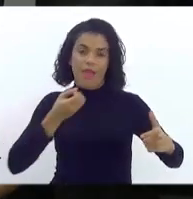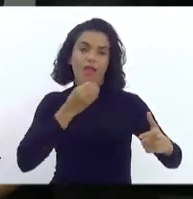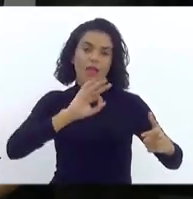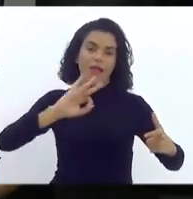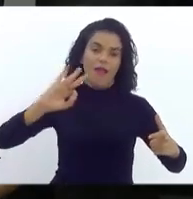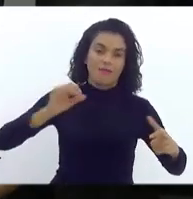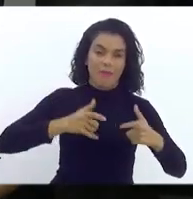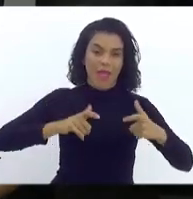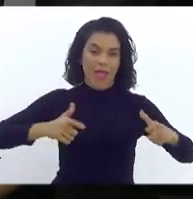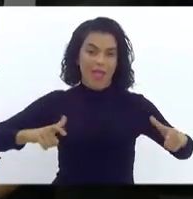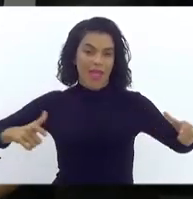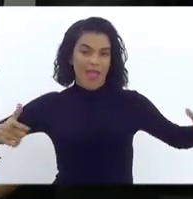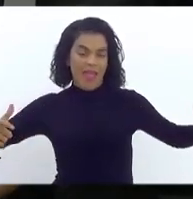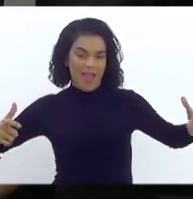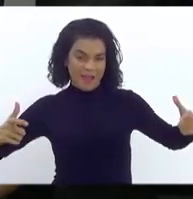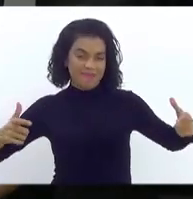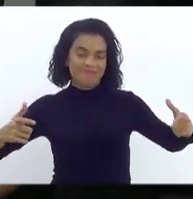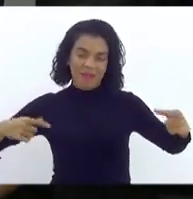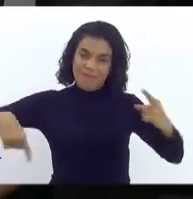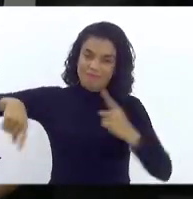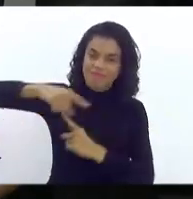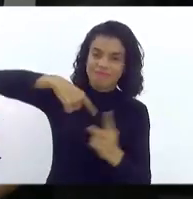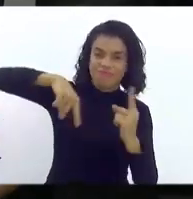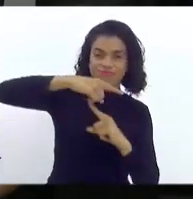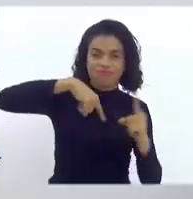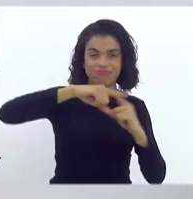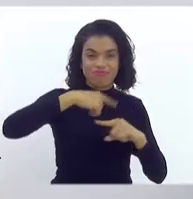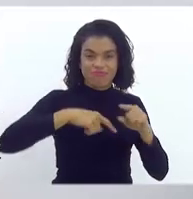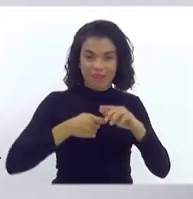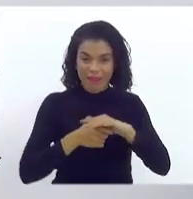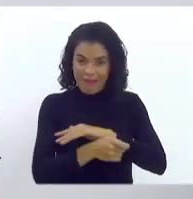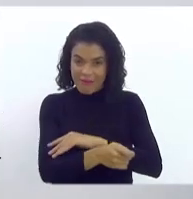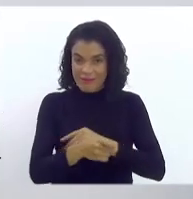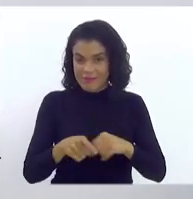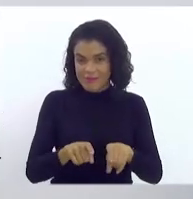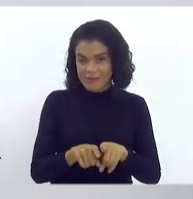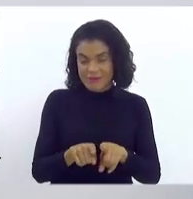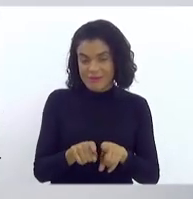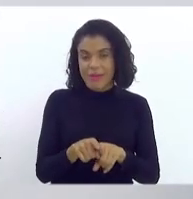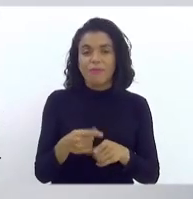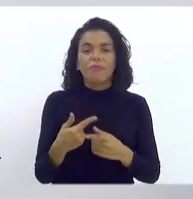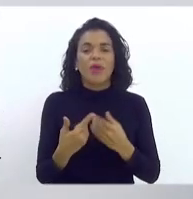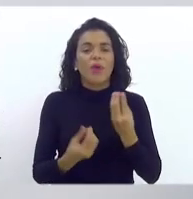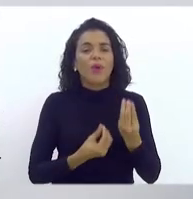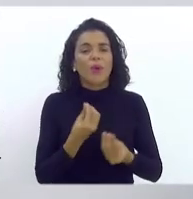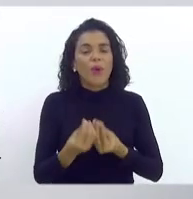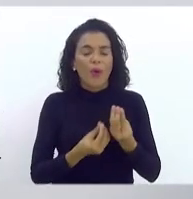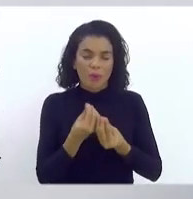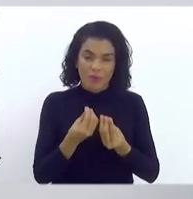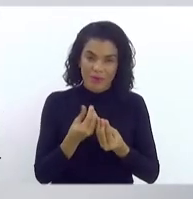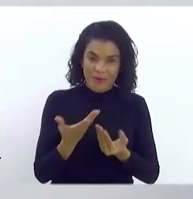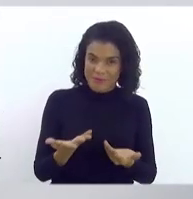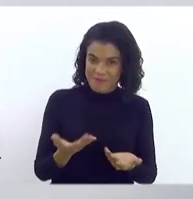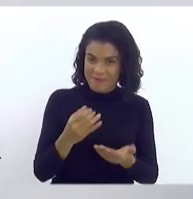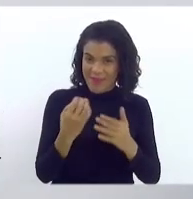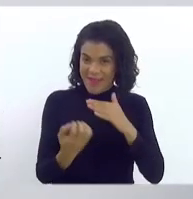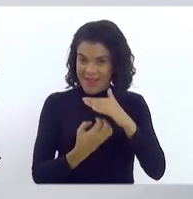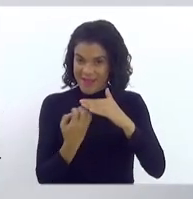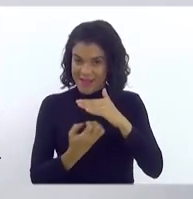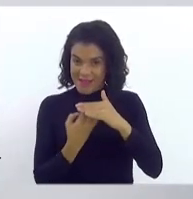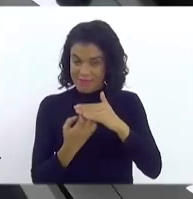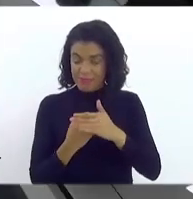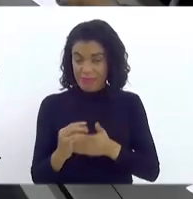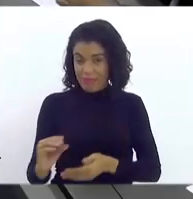possa ter um ciclo virtuoso de crescimento e investimento. Porque, como colocado, a companhia ela recebe,